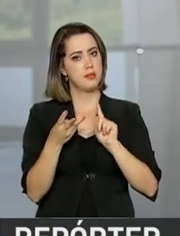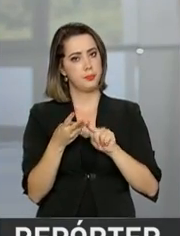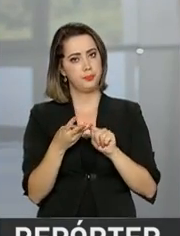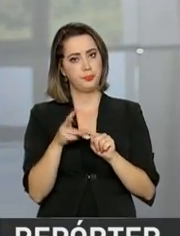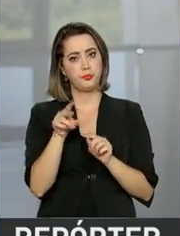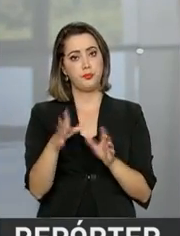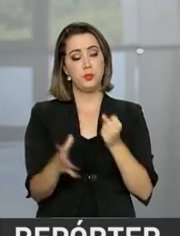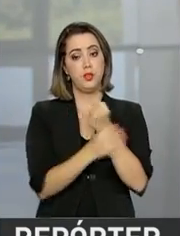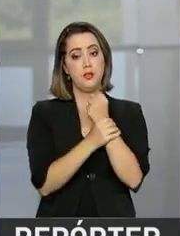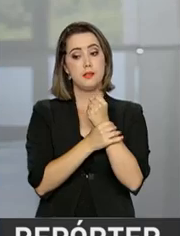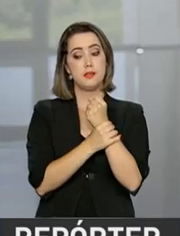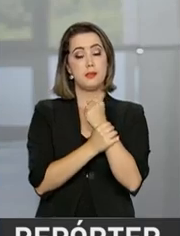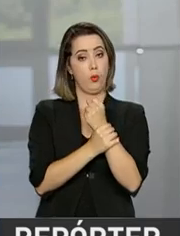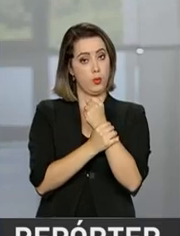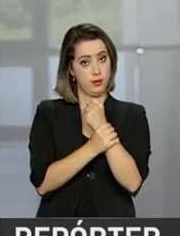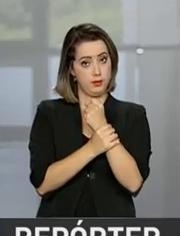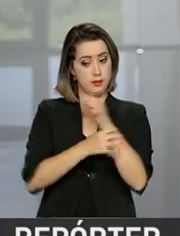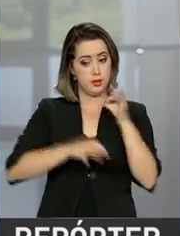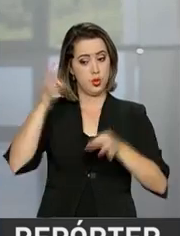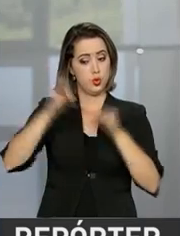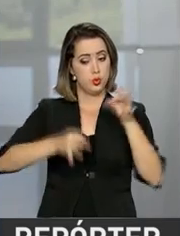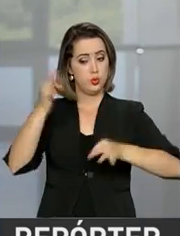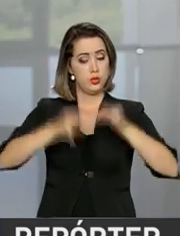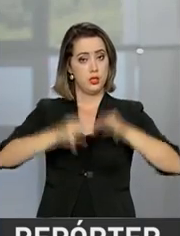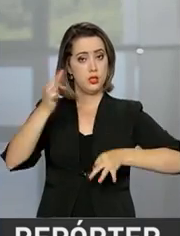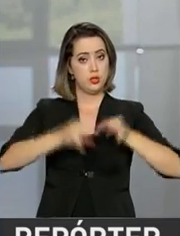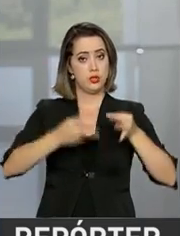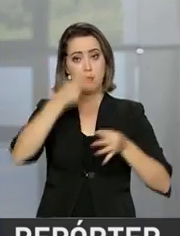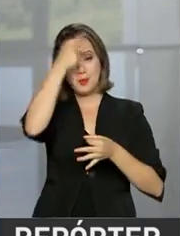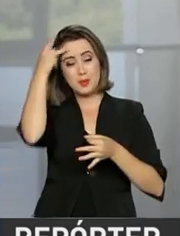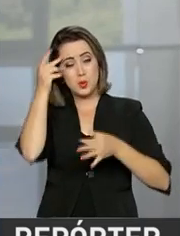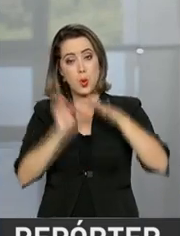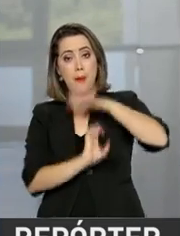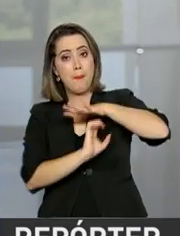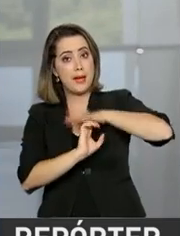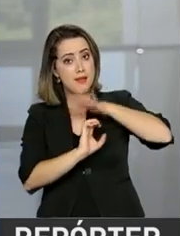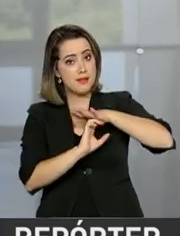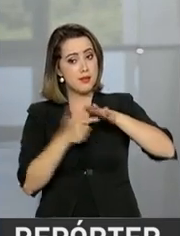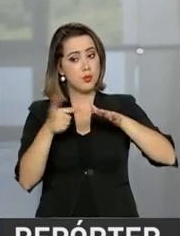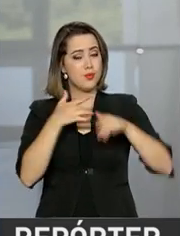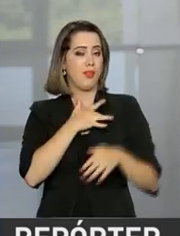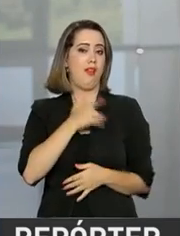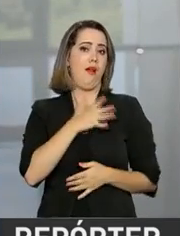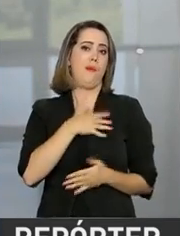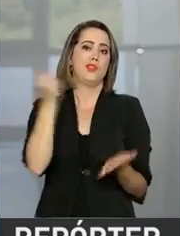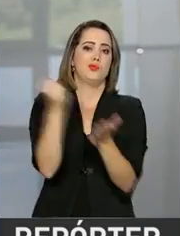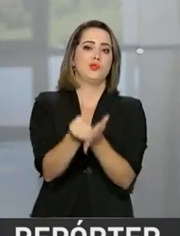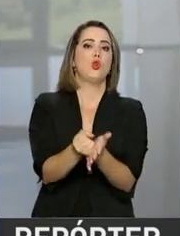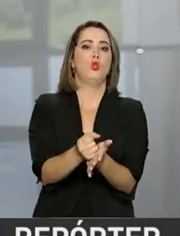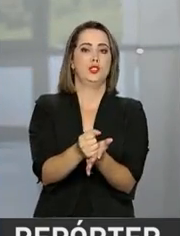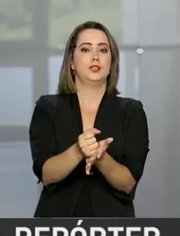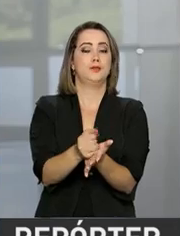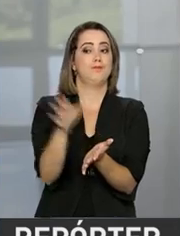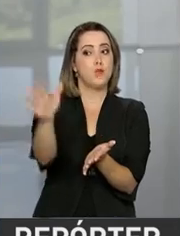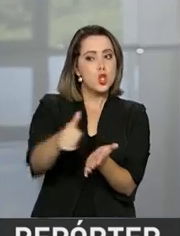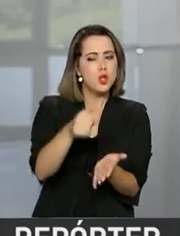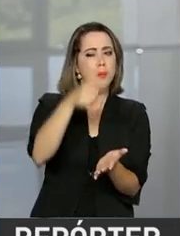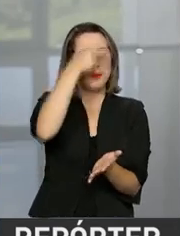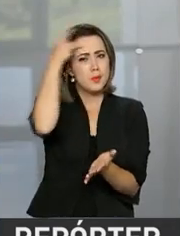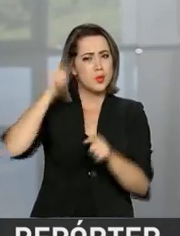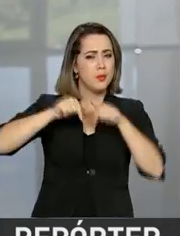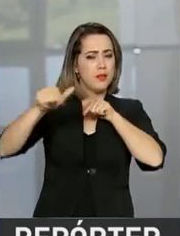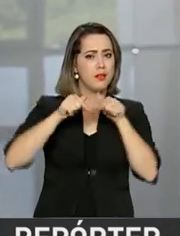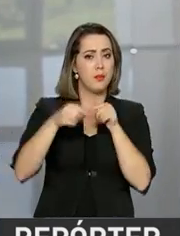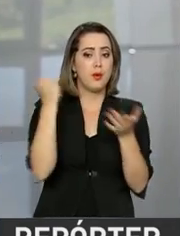a segurança jurídica para que o empregador não tenha medo de contratar, ele possa contratar, porque o seu